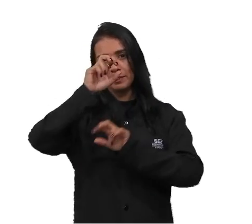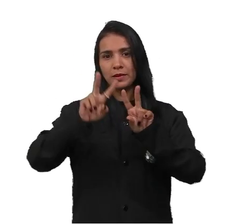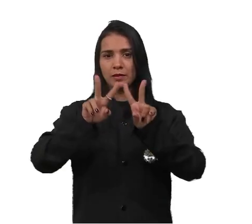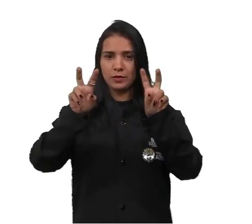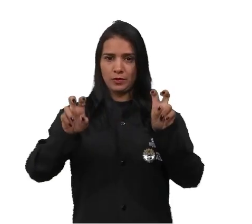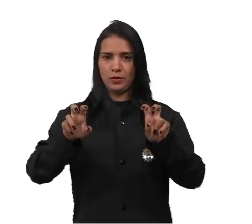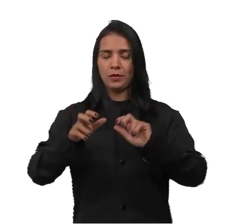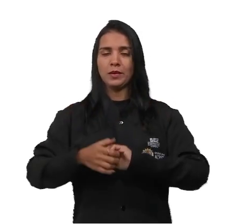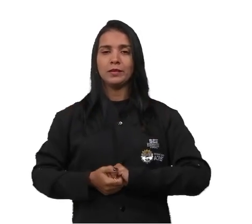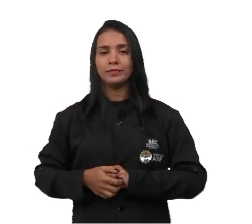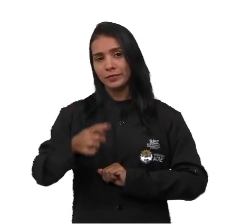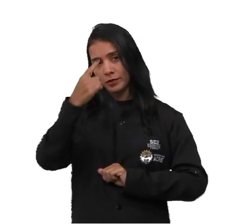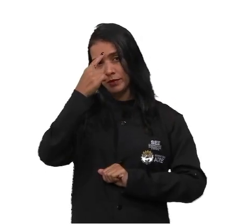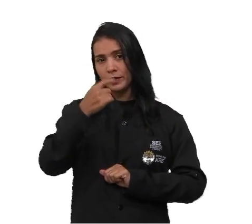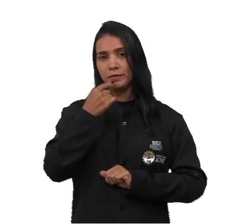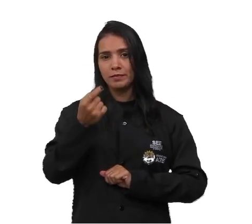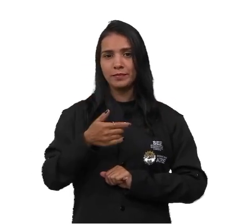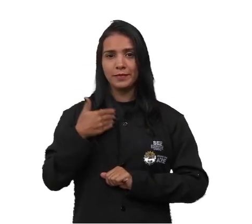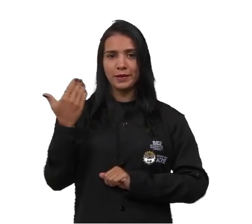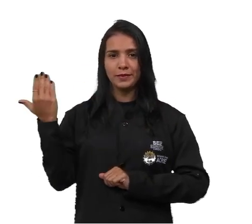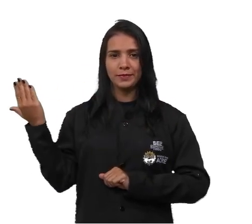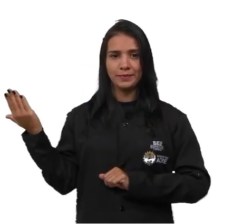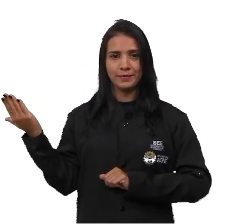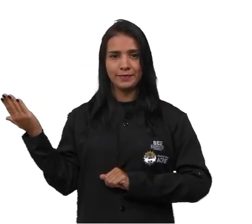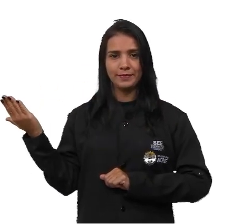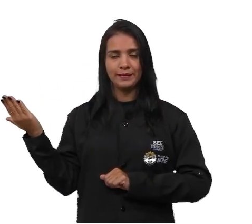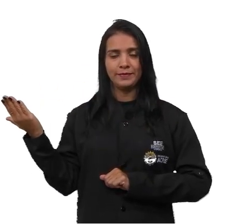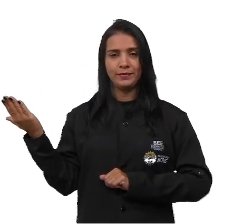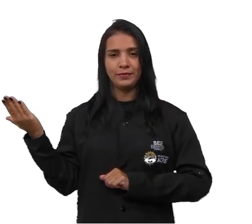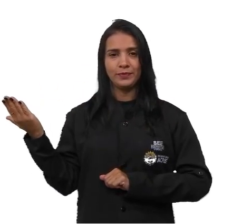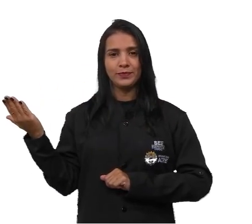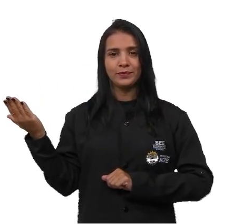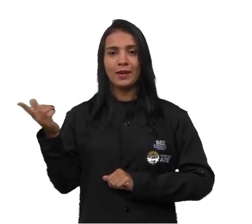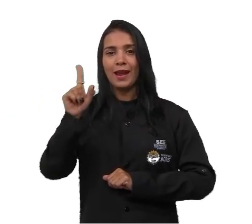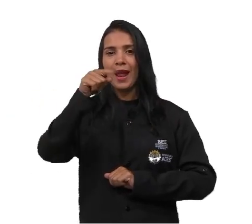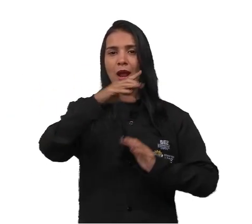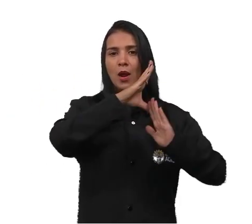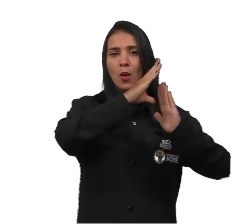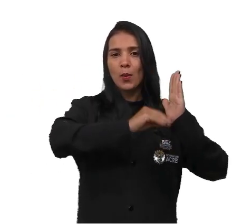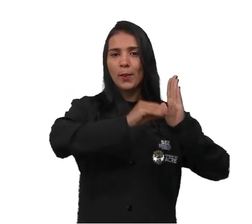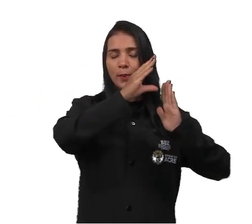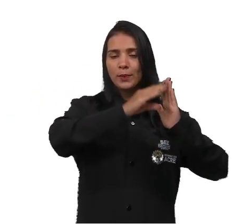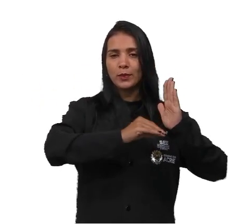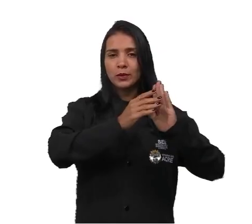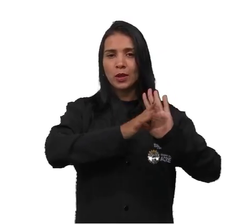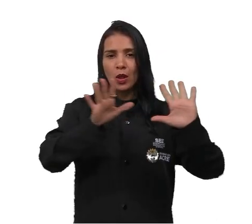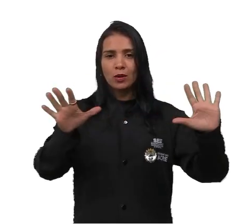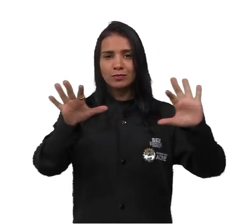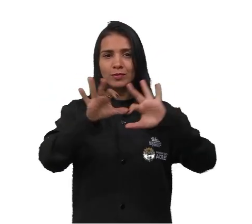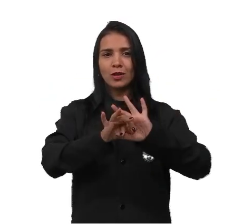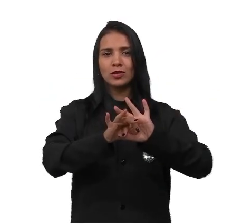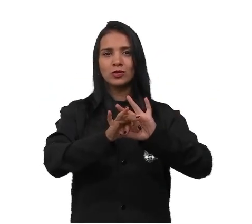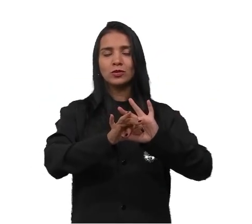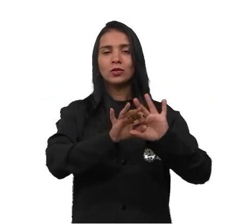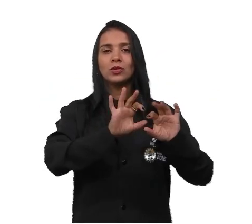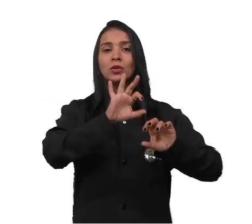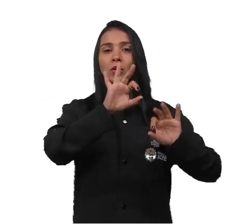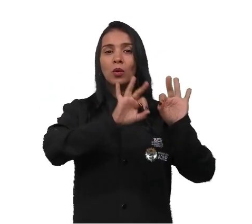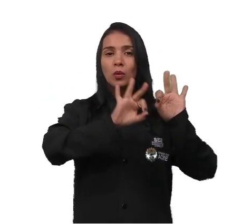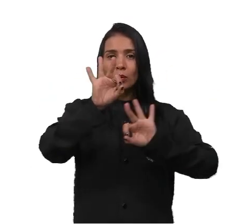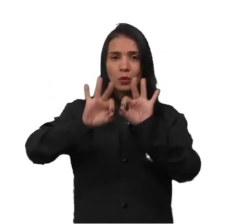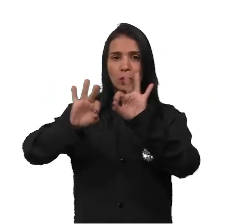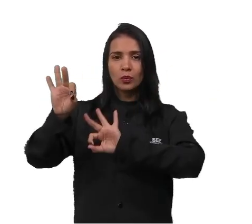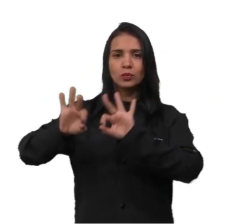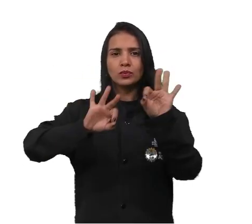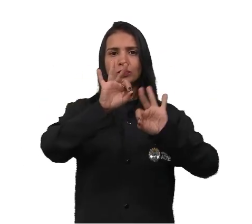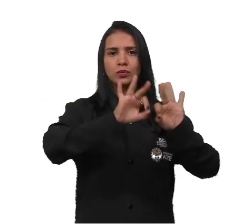nós temos aqui que é um modelo que prioriza cooperação, autogestão e divisão justa